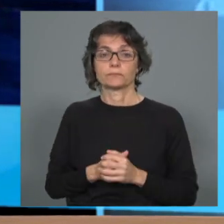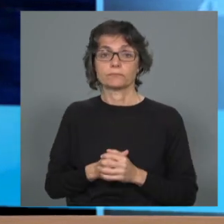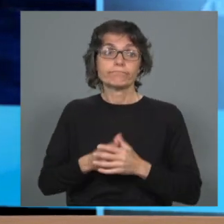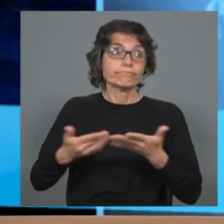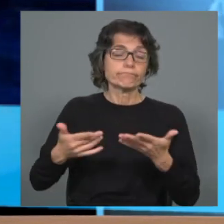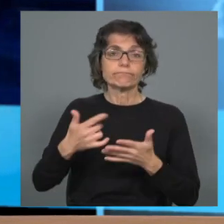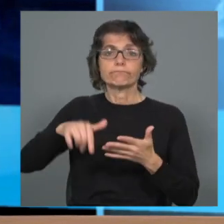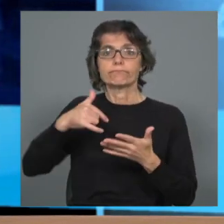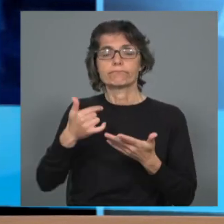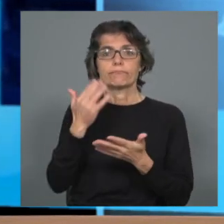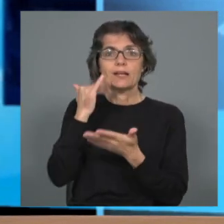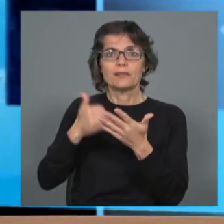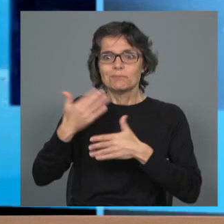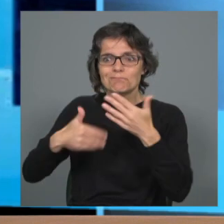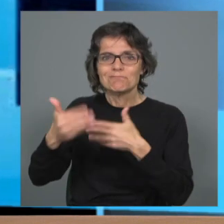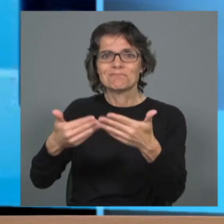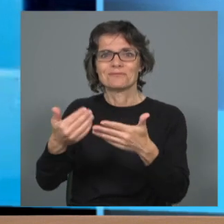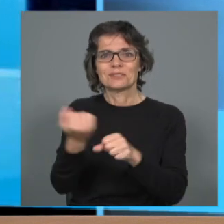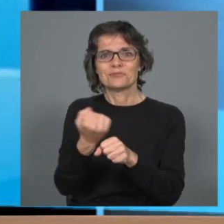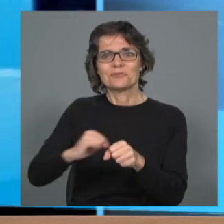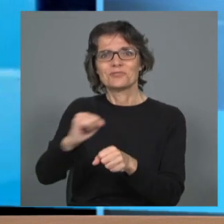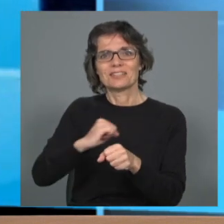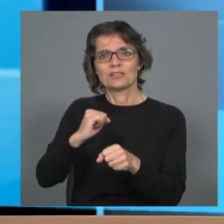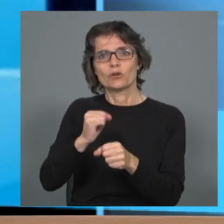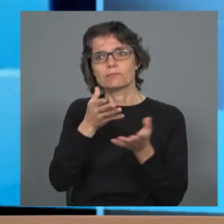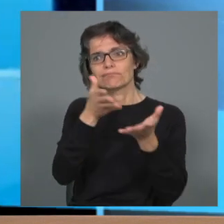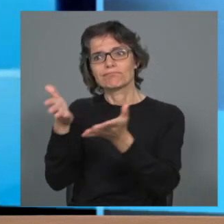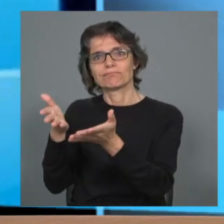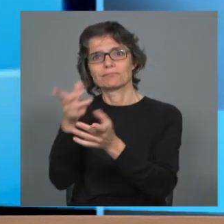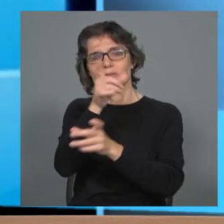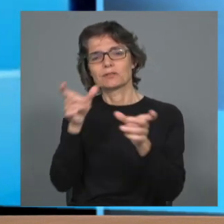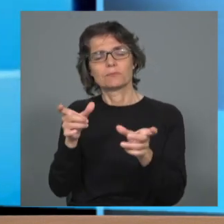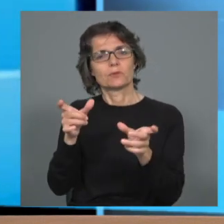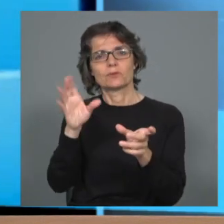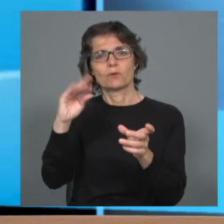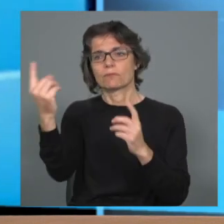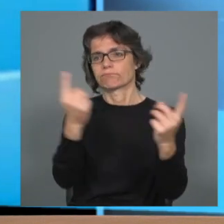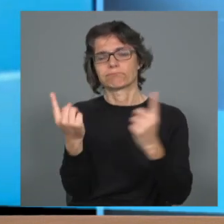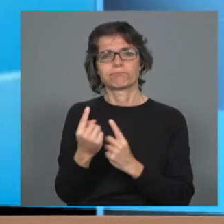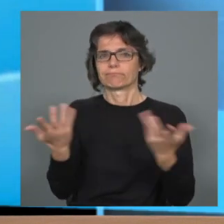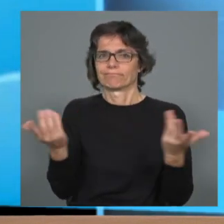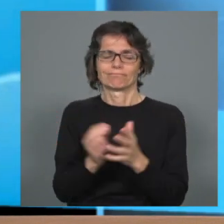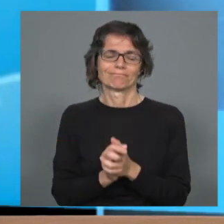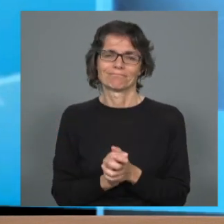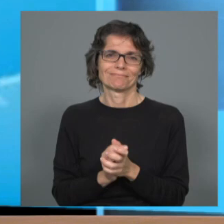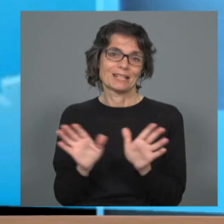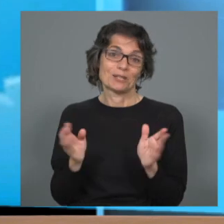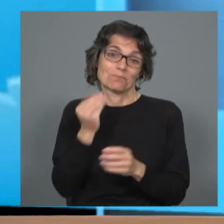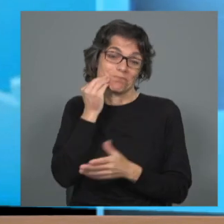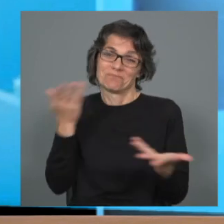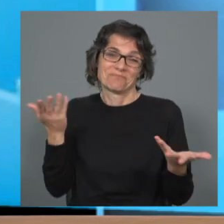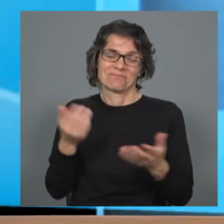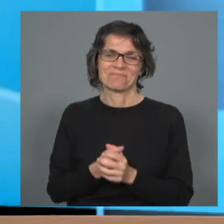e fomos ajudando todas as pessoas que se dirigiram a nós para o que